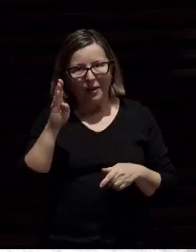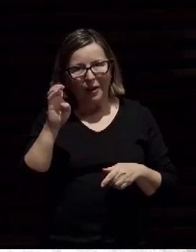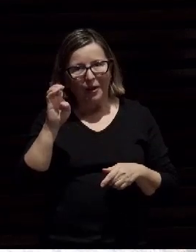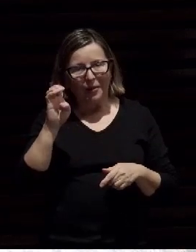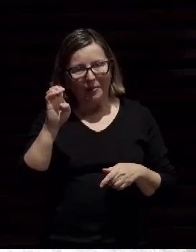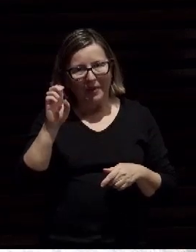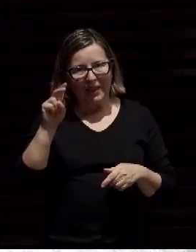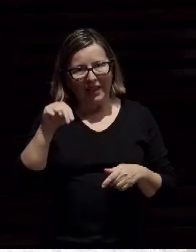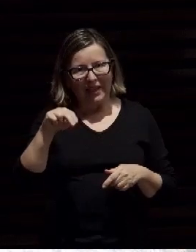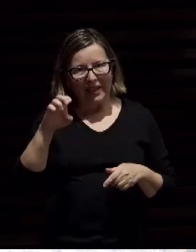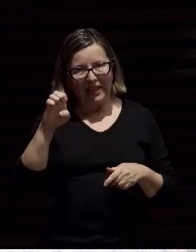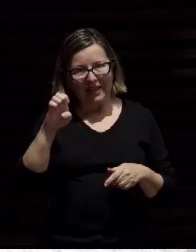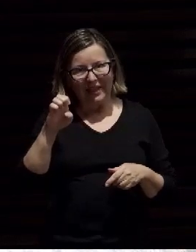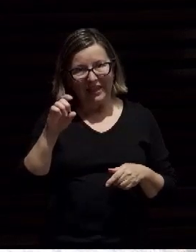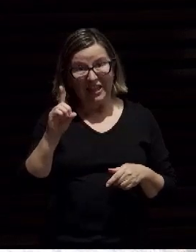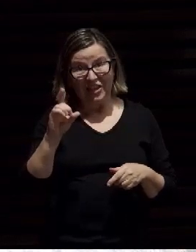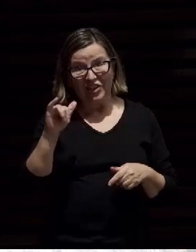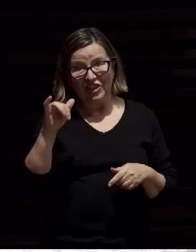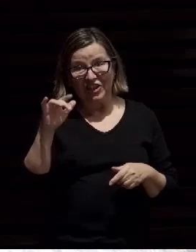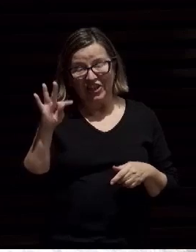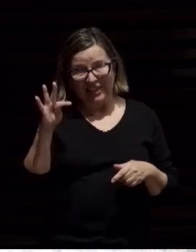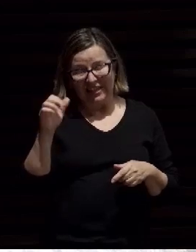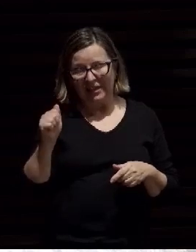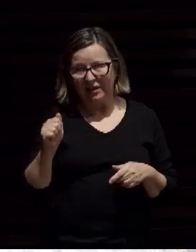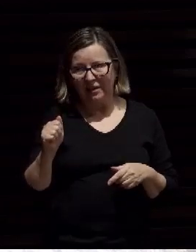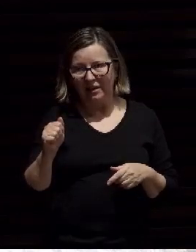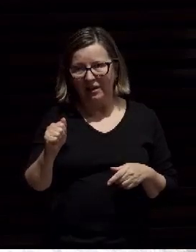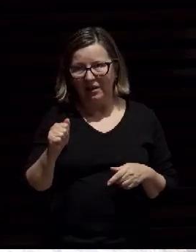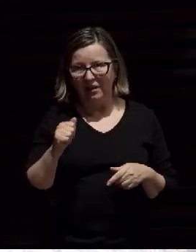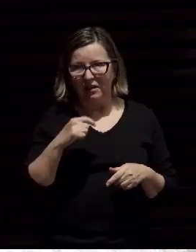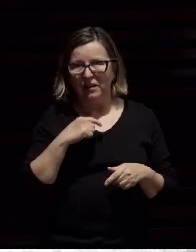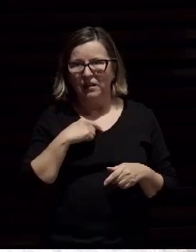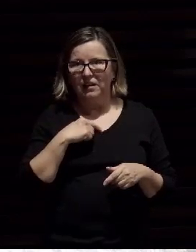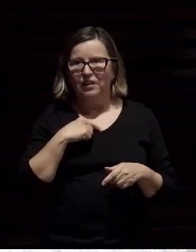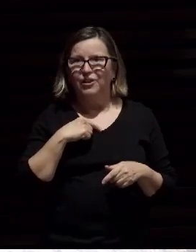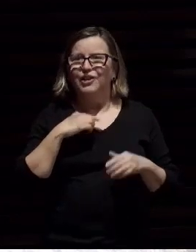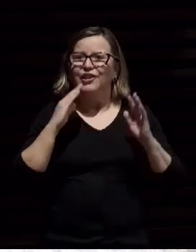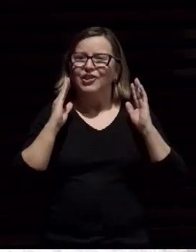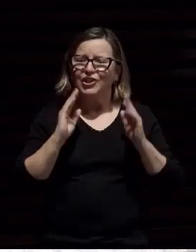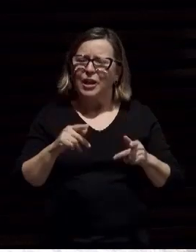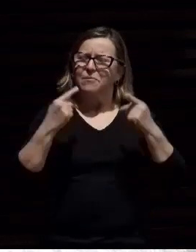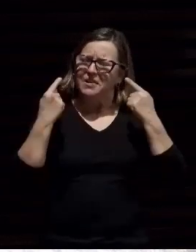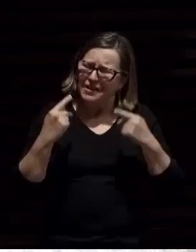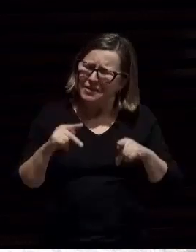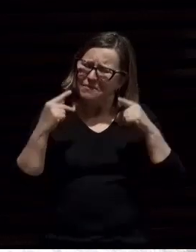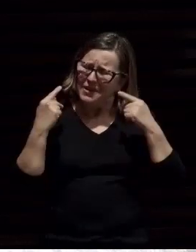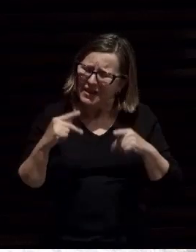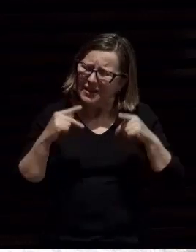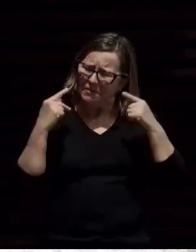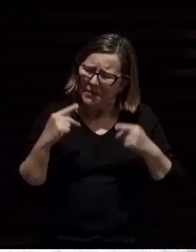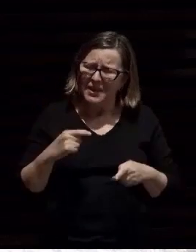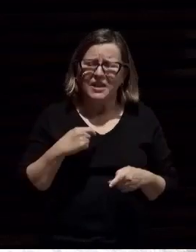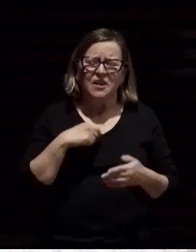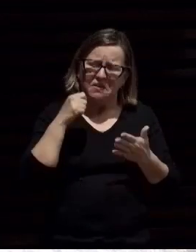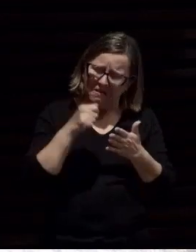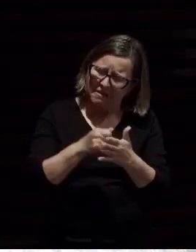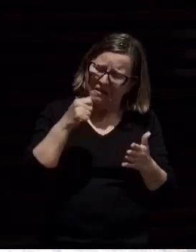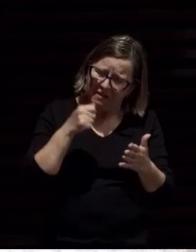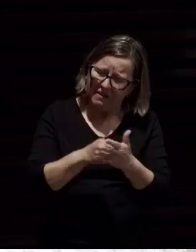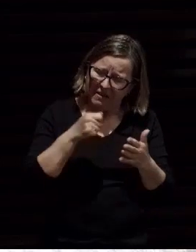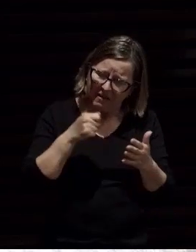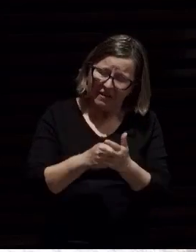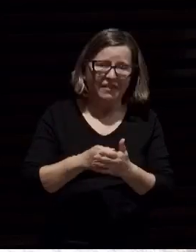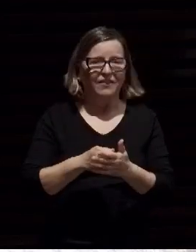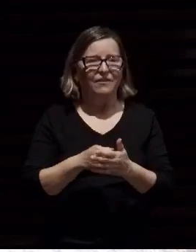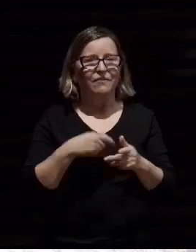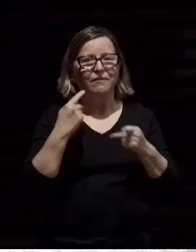eu já preguei isso não sei quantas vezes, porque eu sou insistente, quase obstinado em pregar a nossa morte